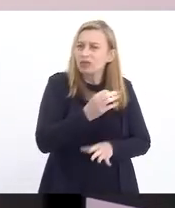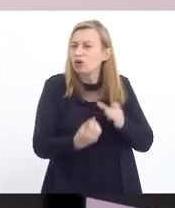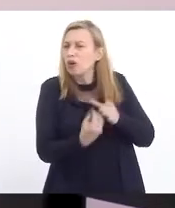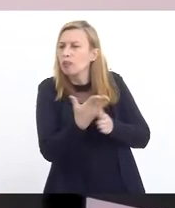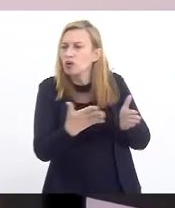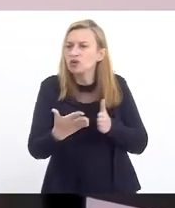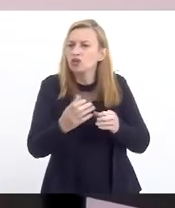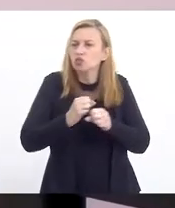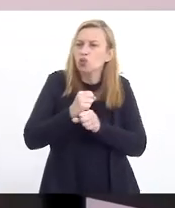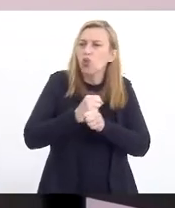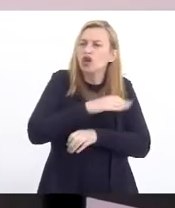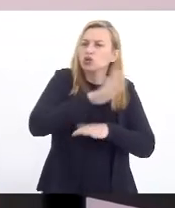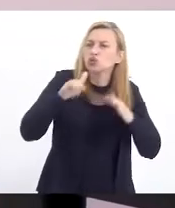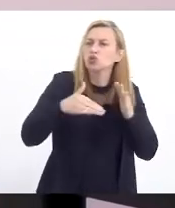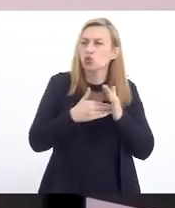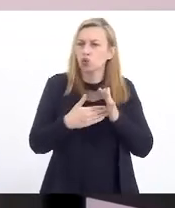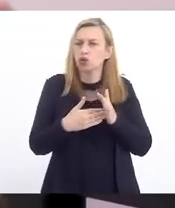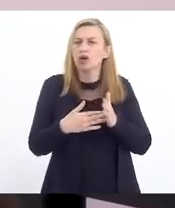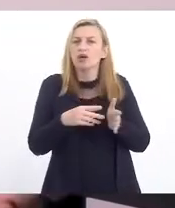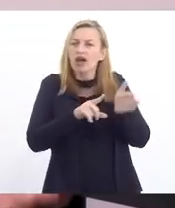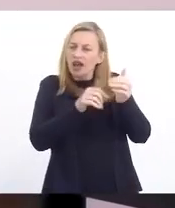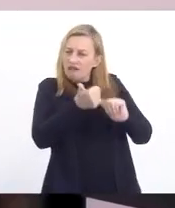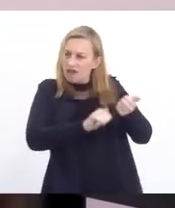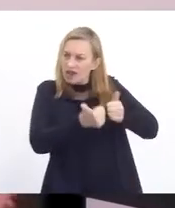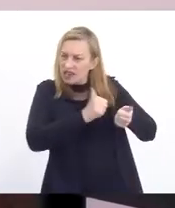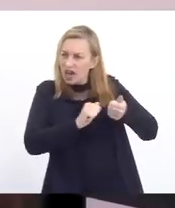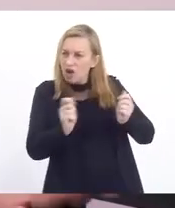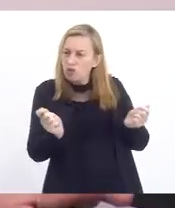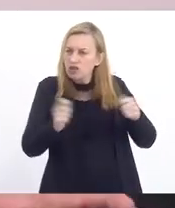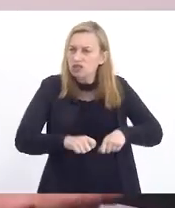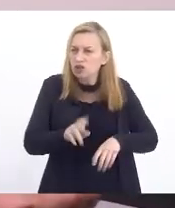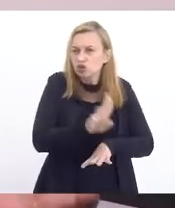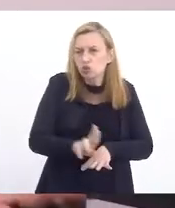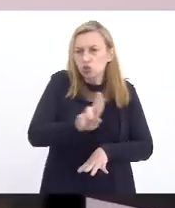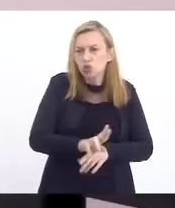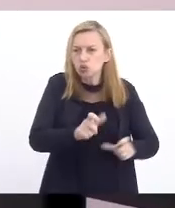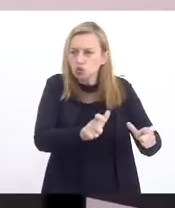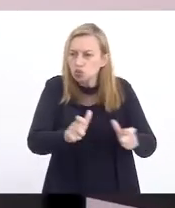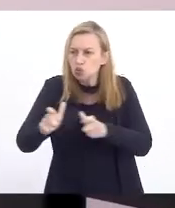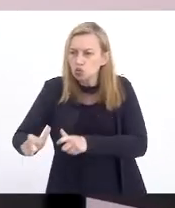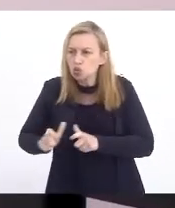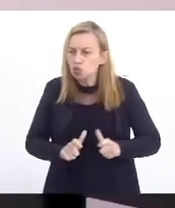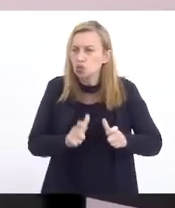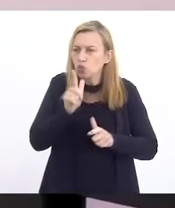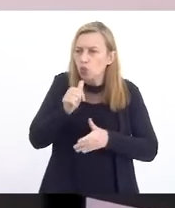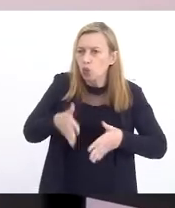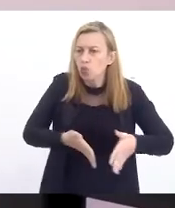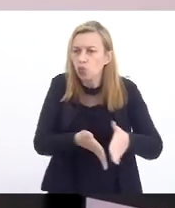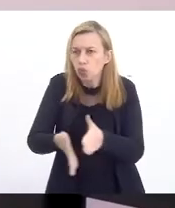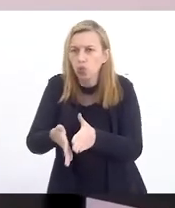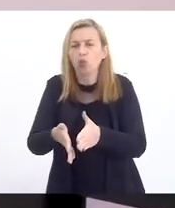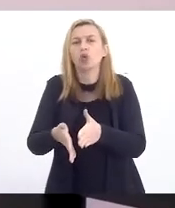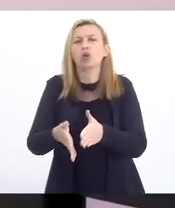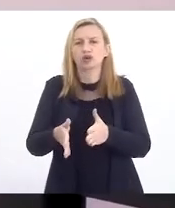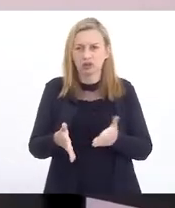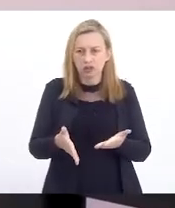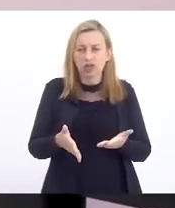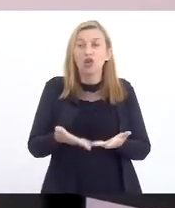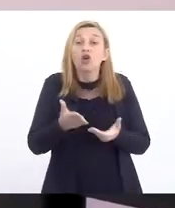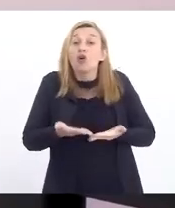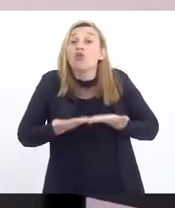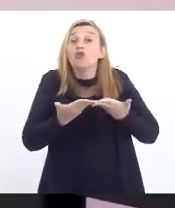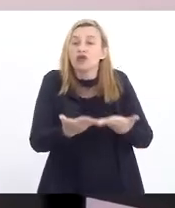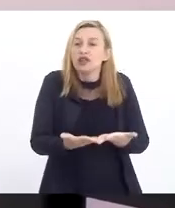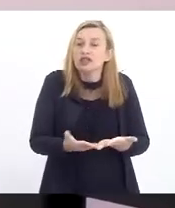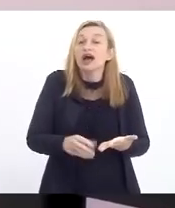durante o ano inteiro, para que a gente possa avaliar o potencial de consumo dessas unidades, desses rios, dessa unidade de conservação e oferecer